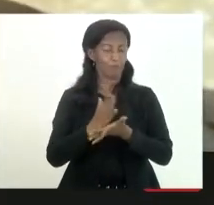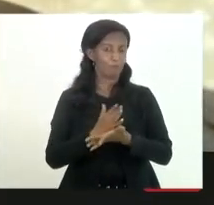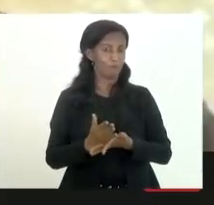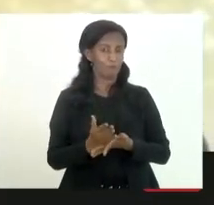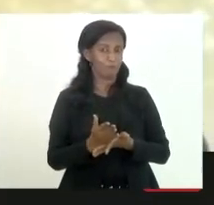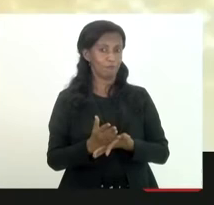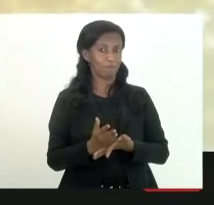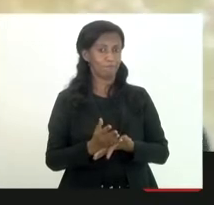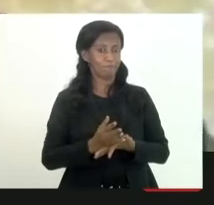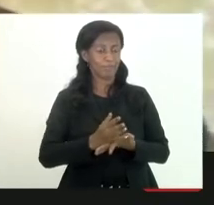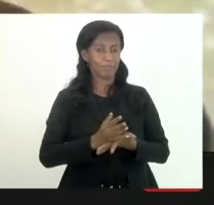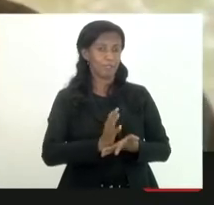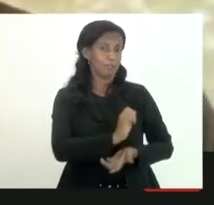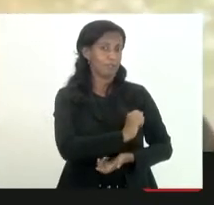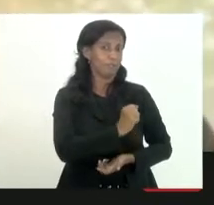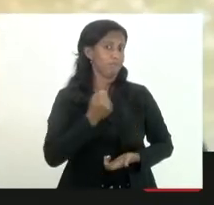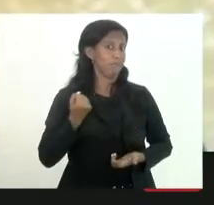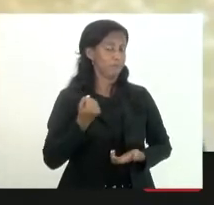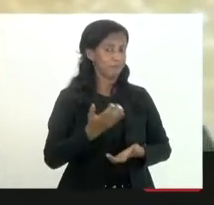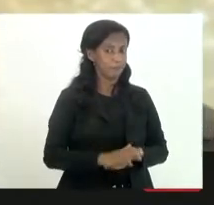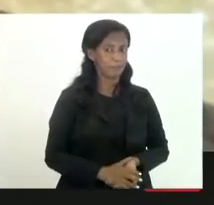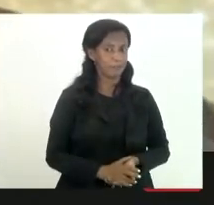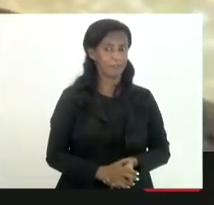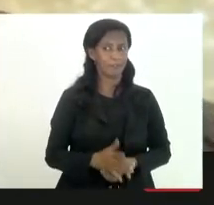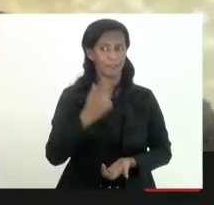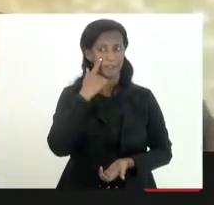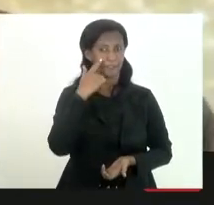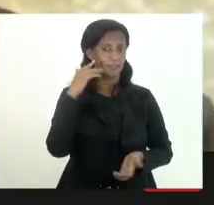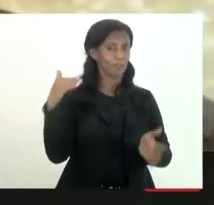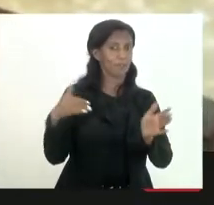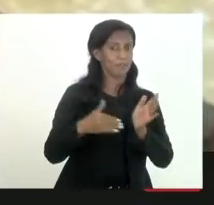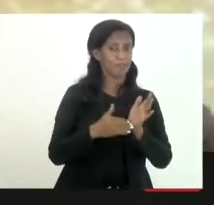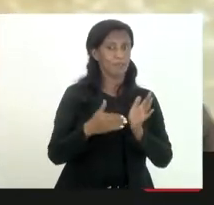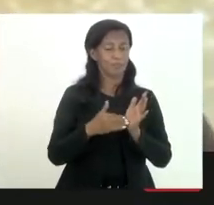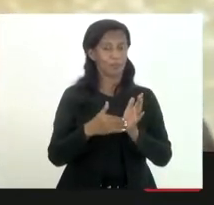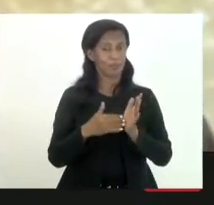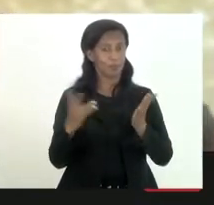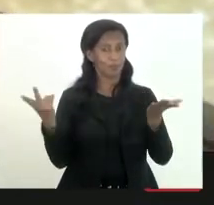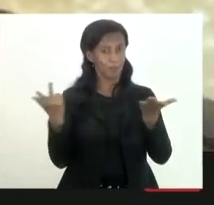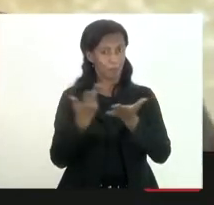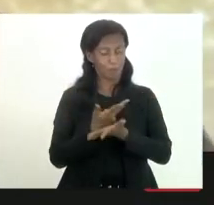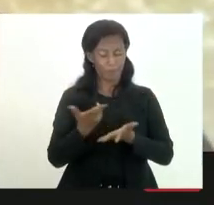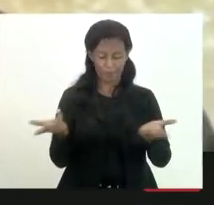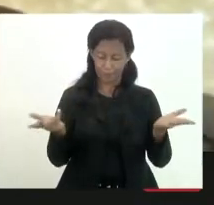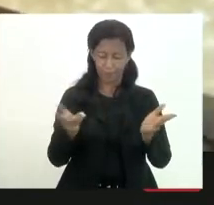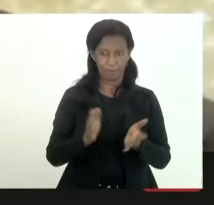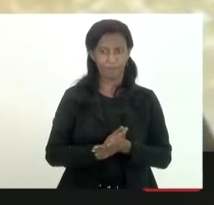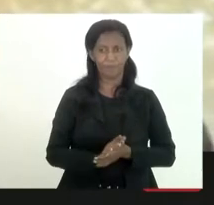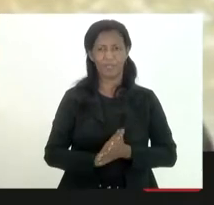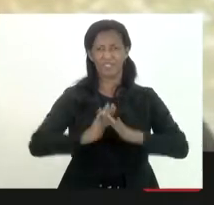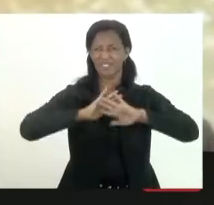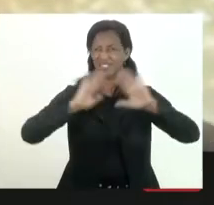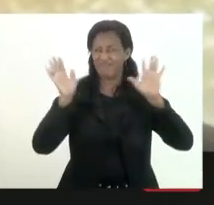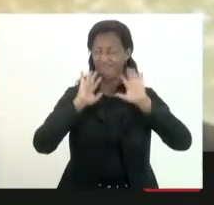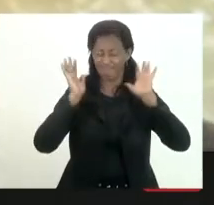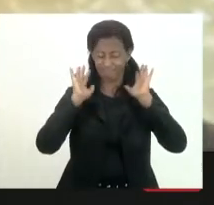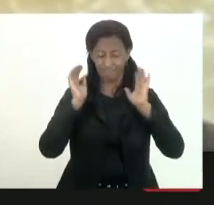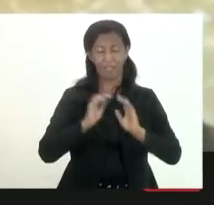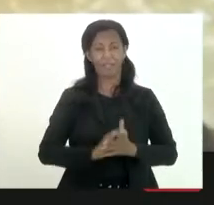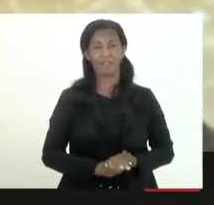absolutamente estapafúrdios, né? Você já viu esse último, né, Marta, do Tupirani, né? Sem comentário, né? Sem comentário.